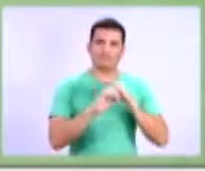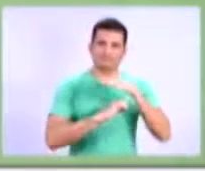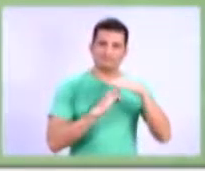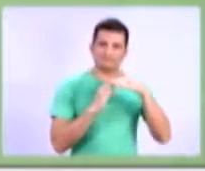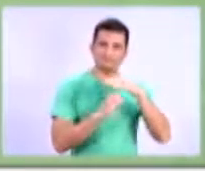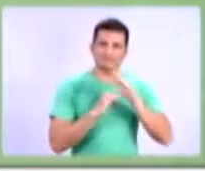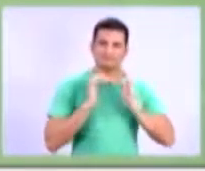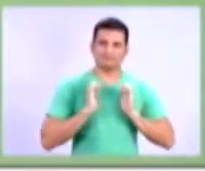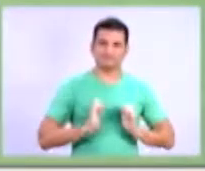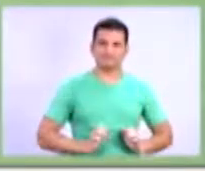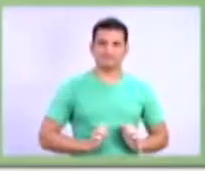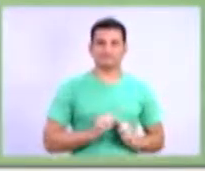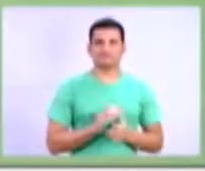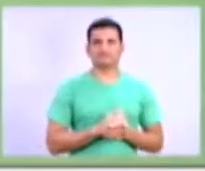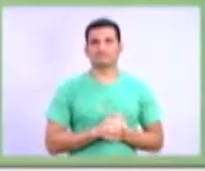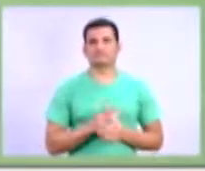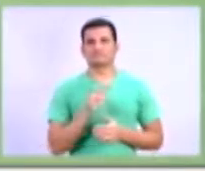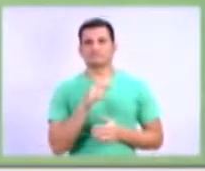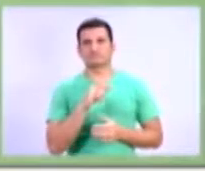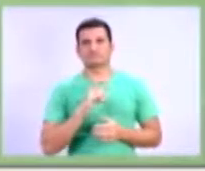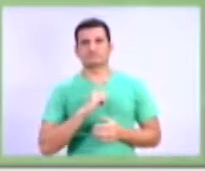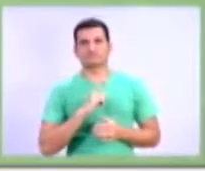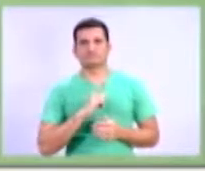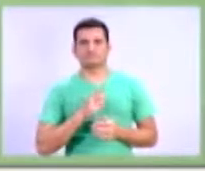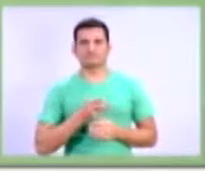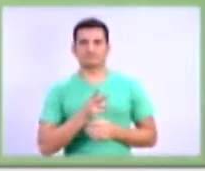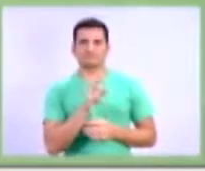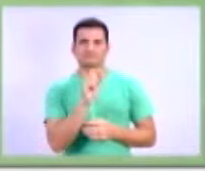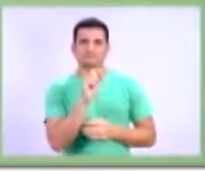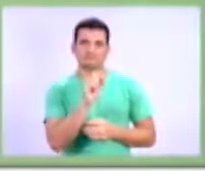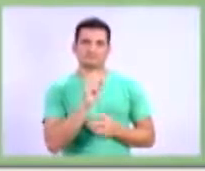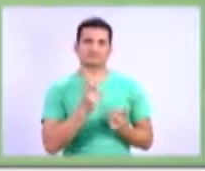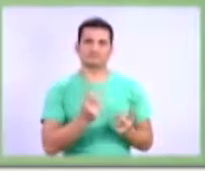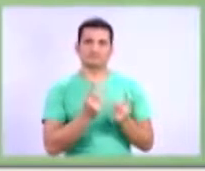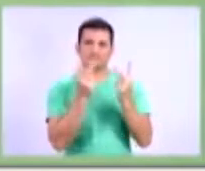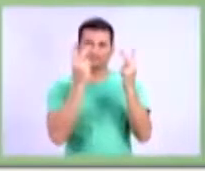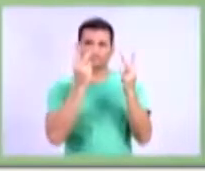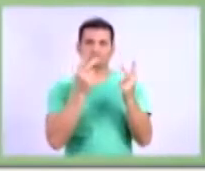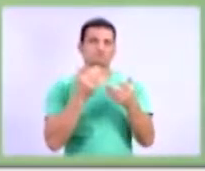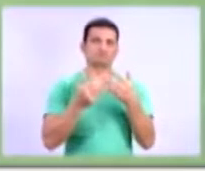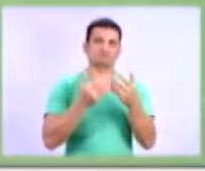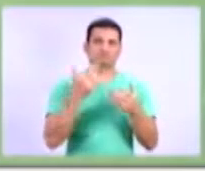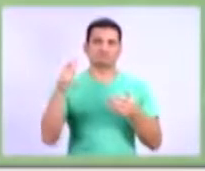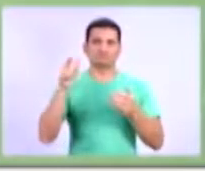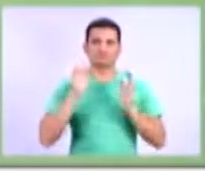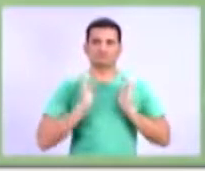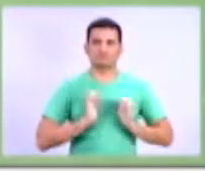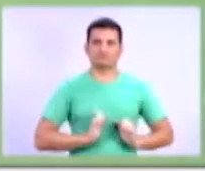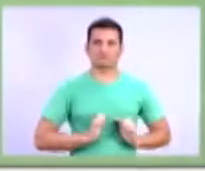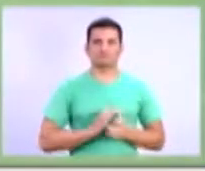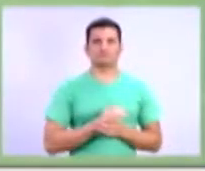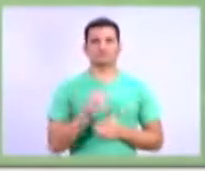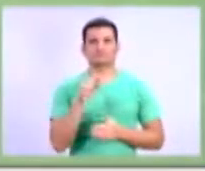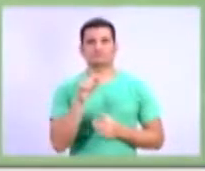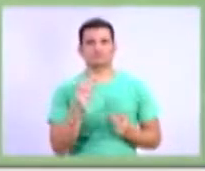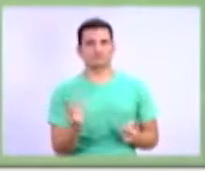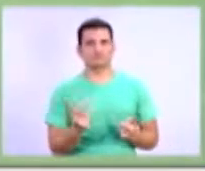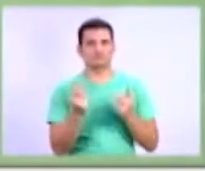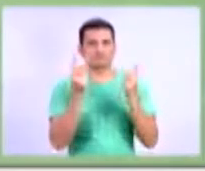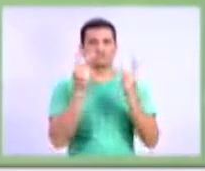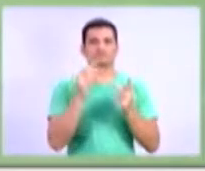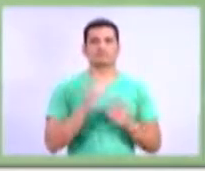estar sempre basilada em valores, como qualquer uma outra ética, né? Esses valores, eles